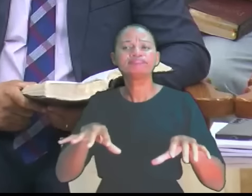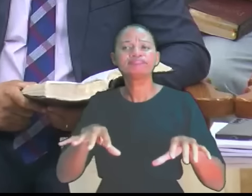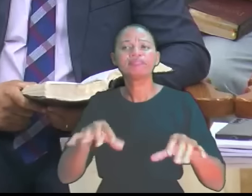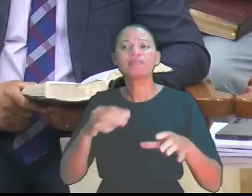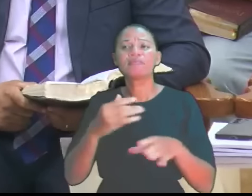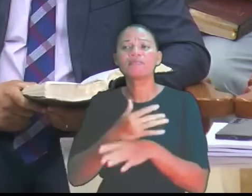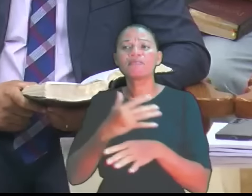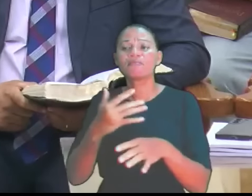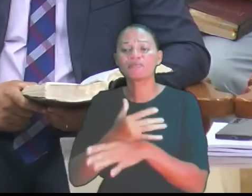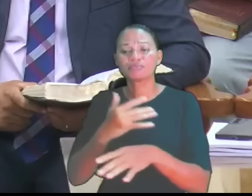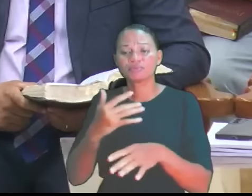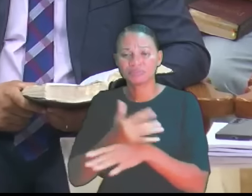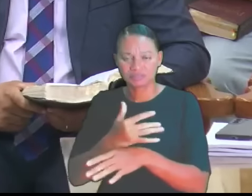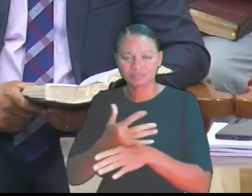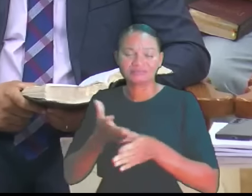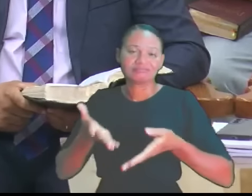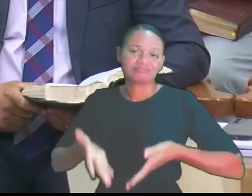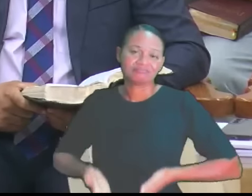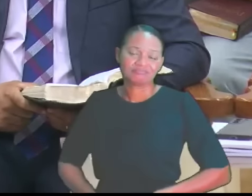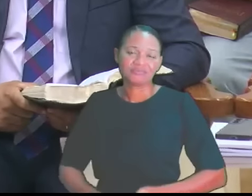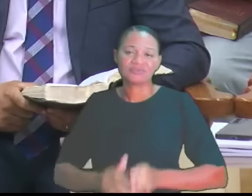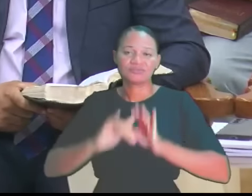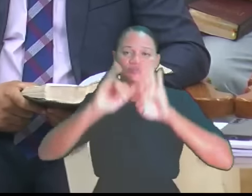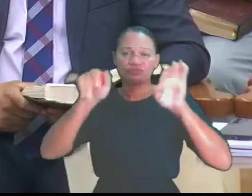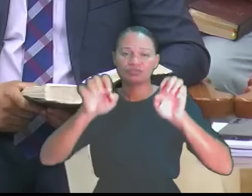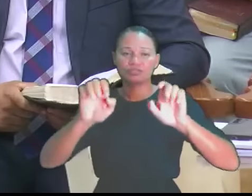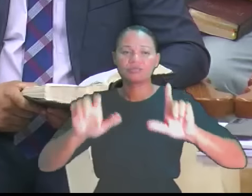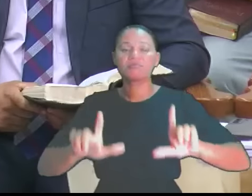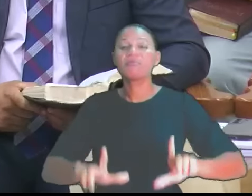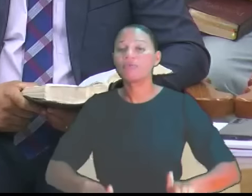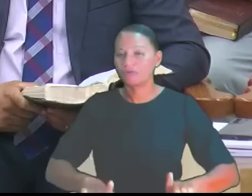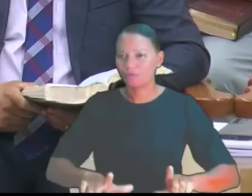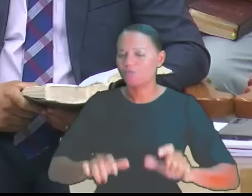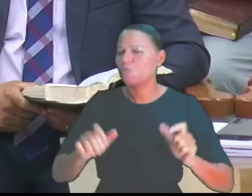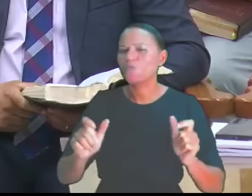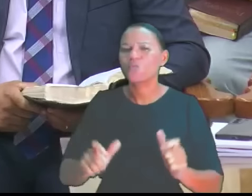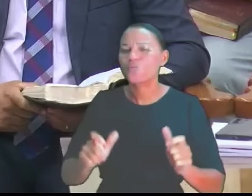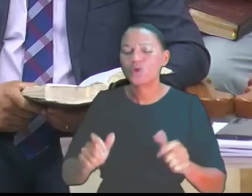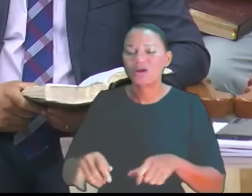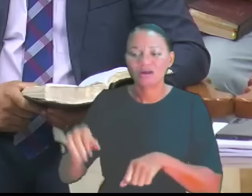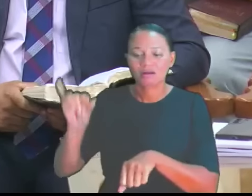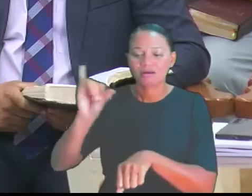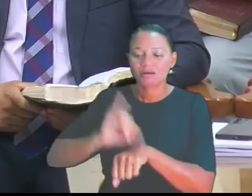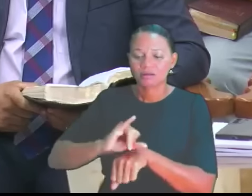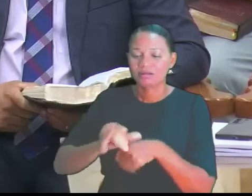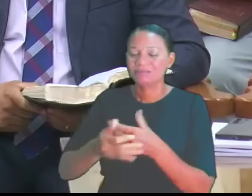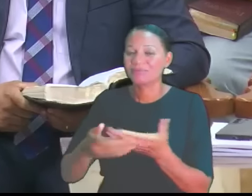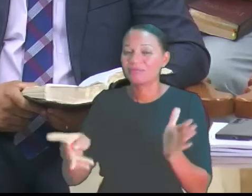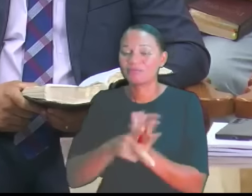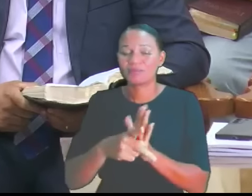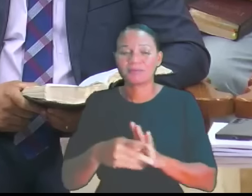Cidade natal de Jezabel. Que lugar é esse? Capital do baalismo.